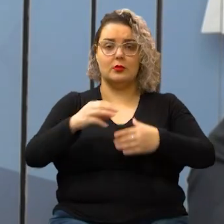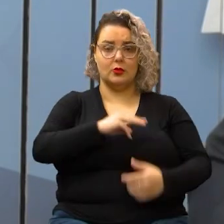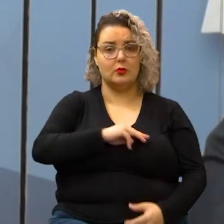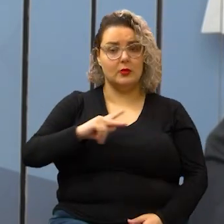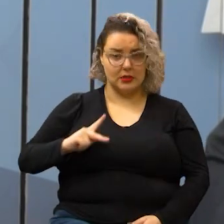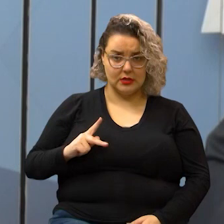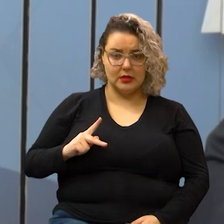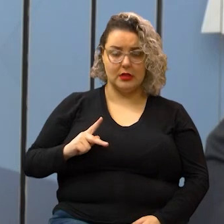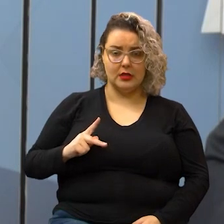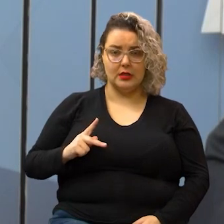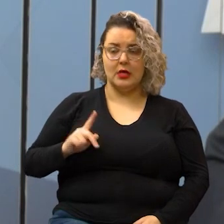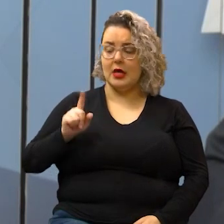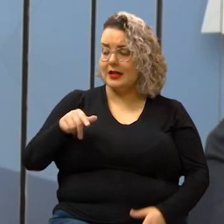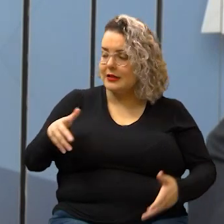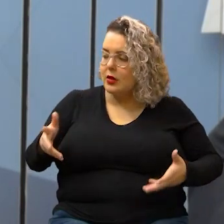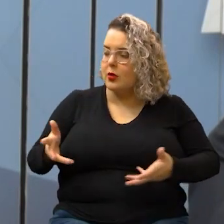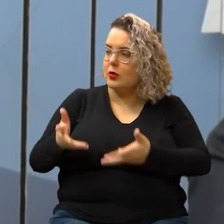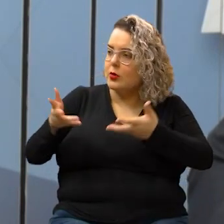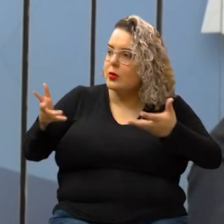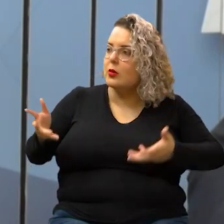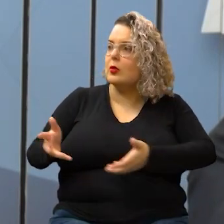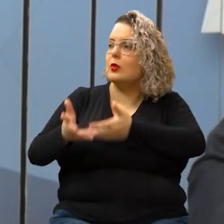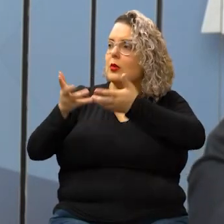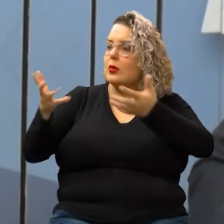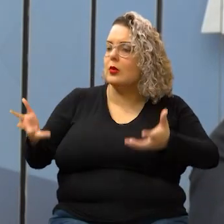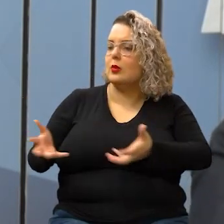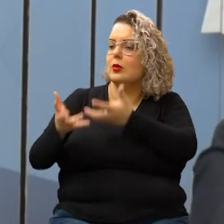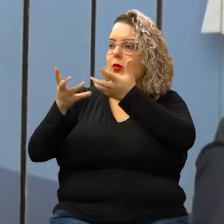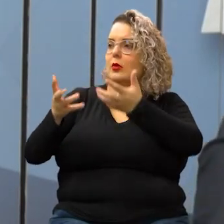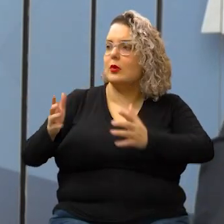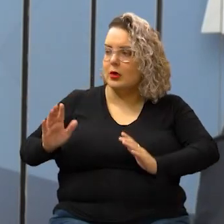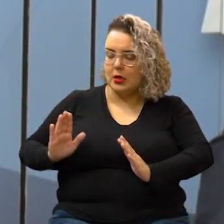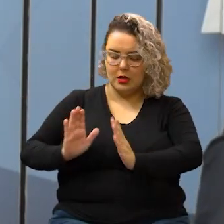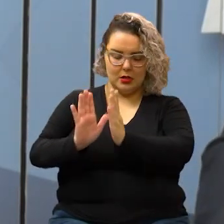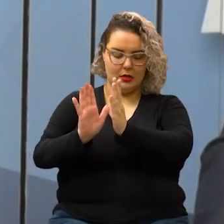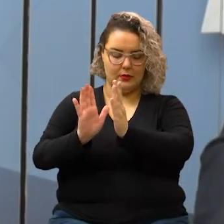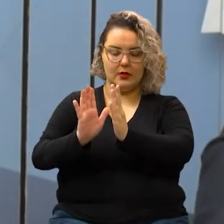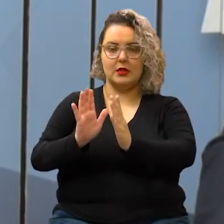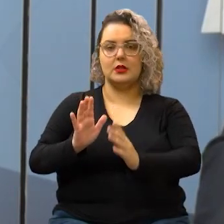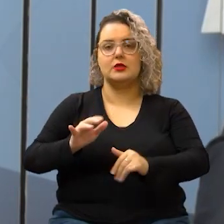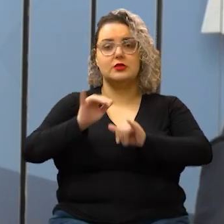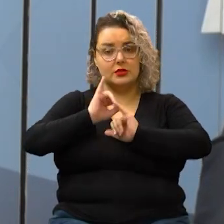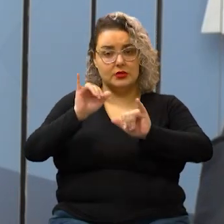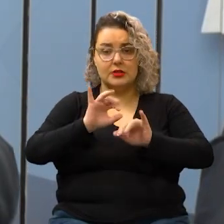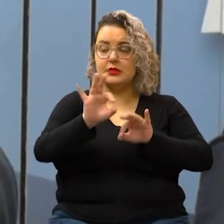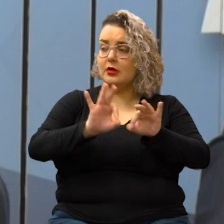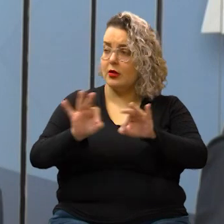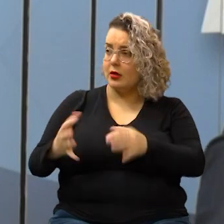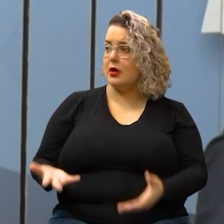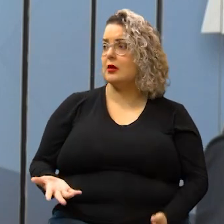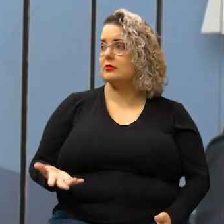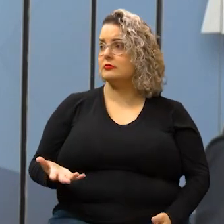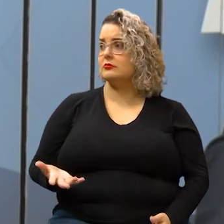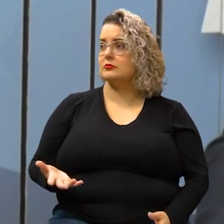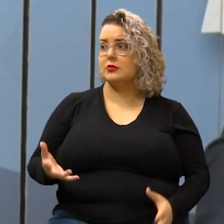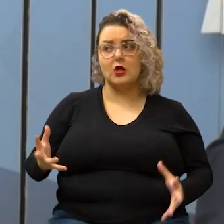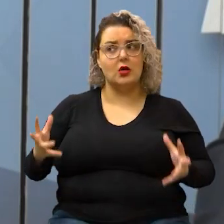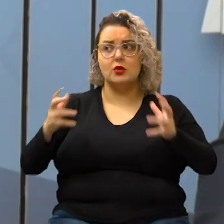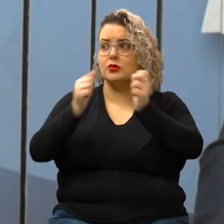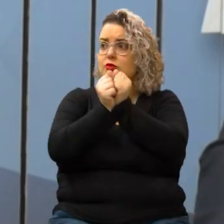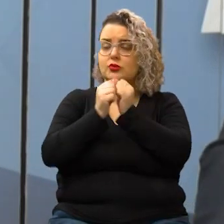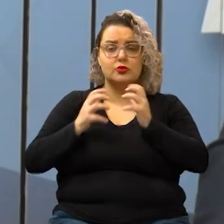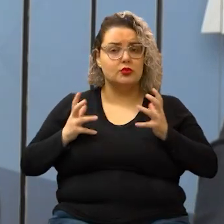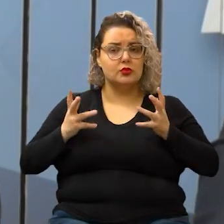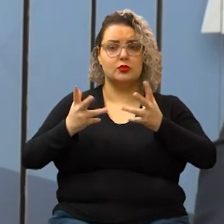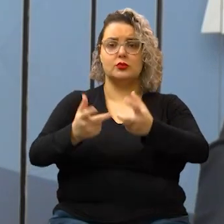está instigando o Comem a tomar a frente dessa campanha, dessa organização, para virmos todos juntos,